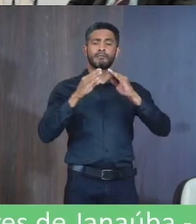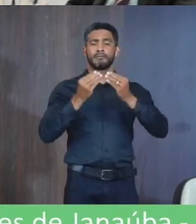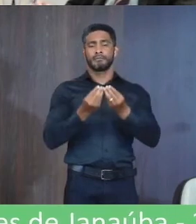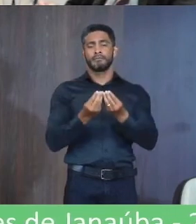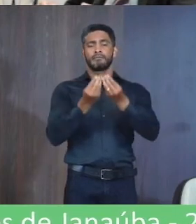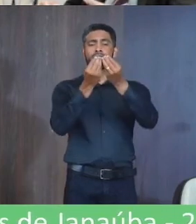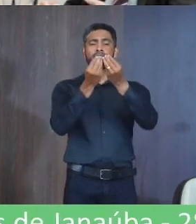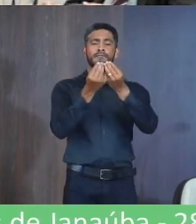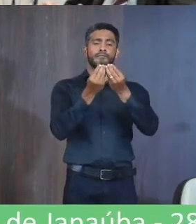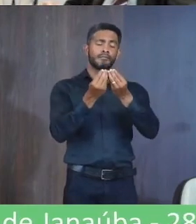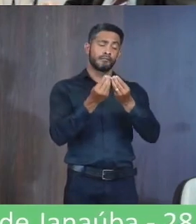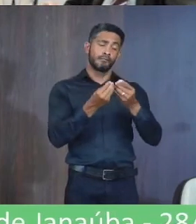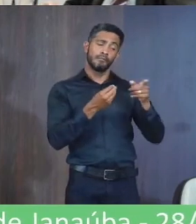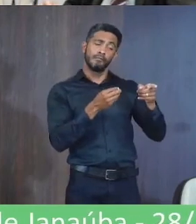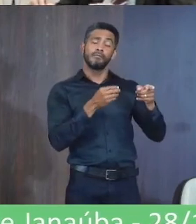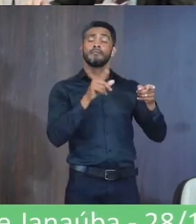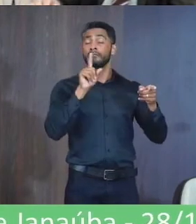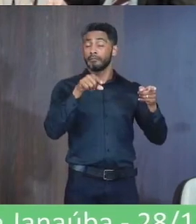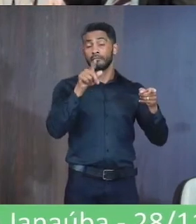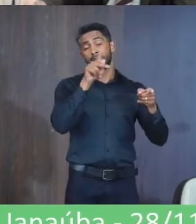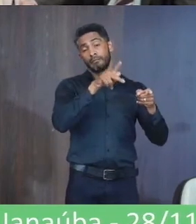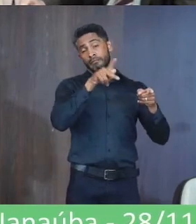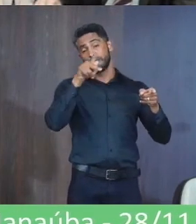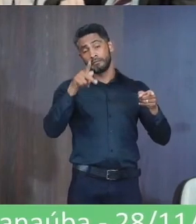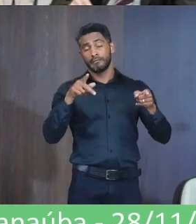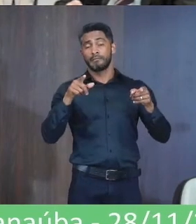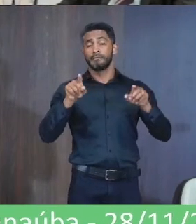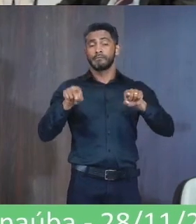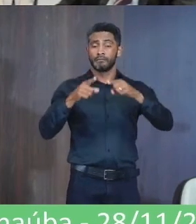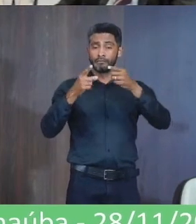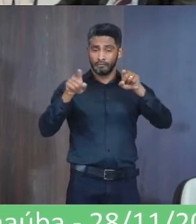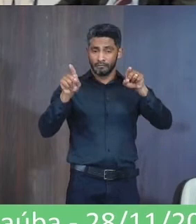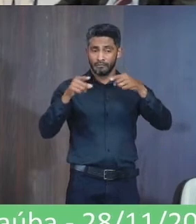o